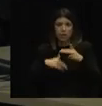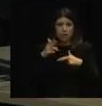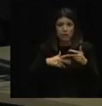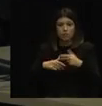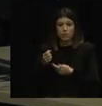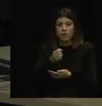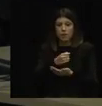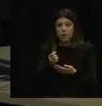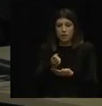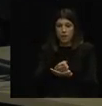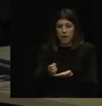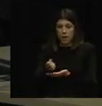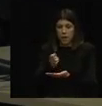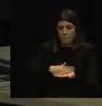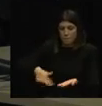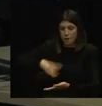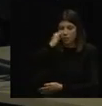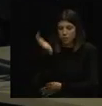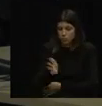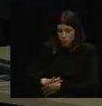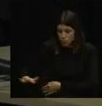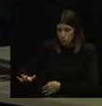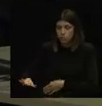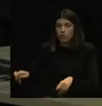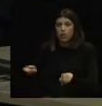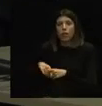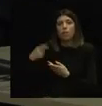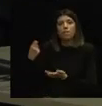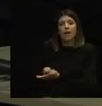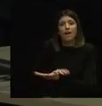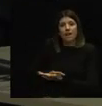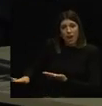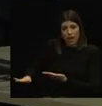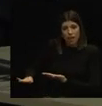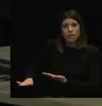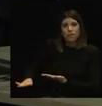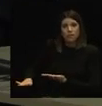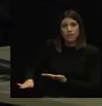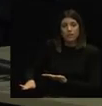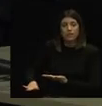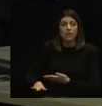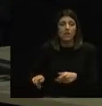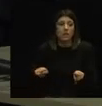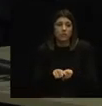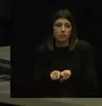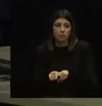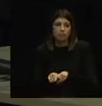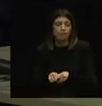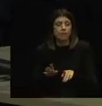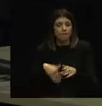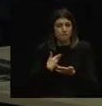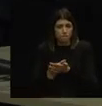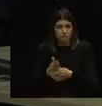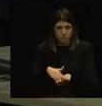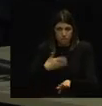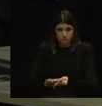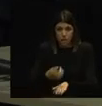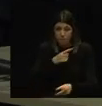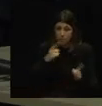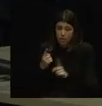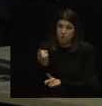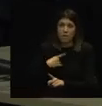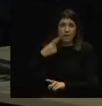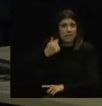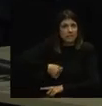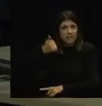parques de estacionamento dissuasores, gratuitos para os utilizadores de transporte coletivo, e aqui reforçamos que a mobilidade deve